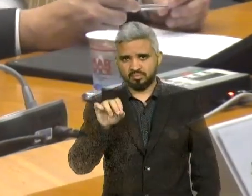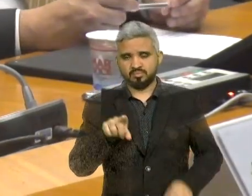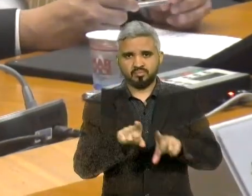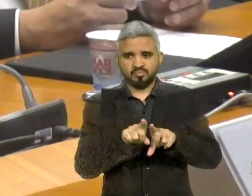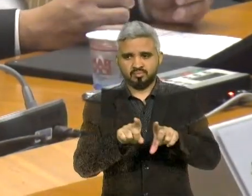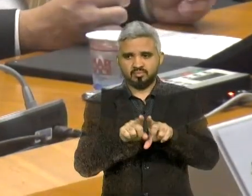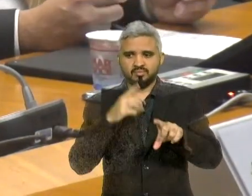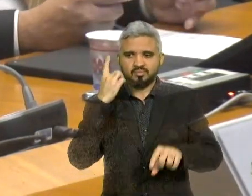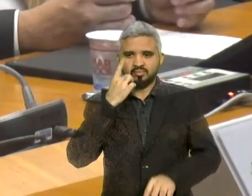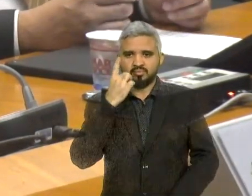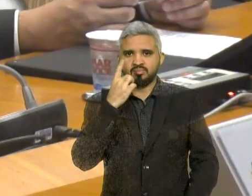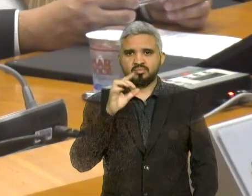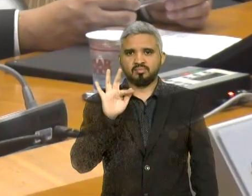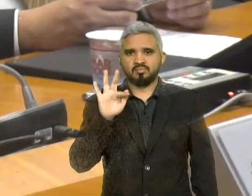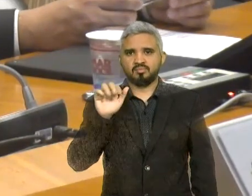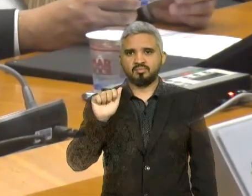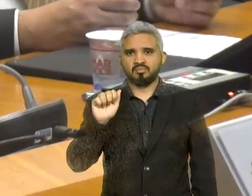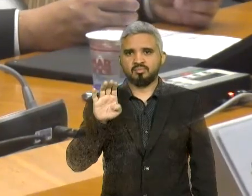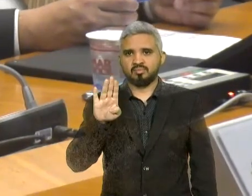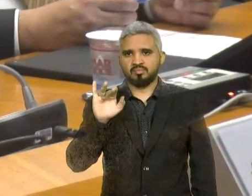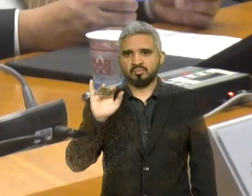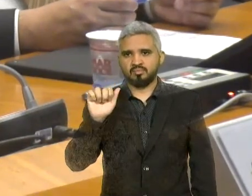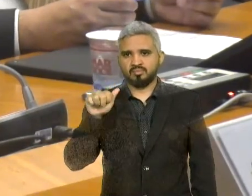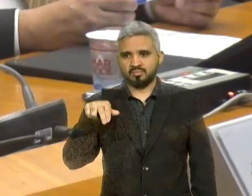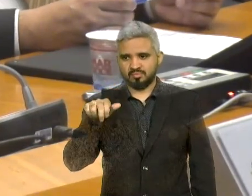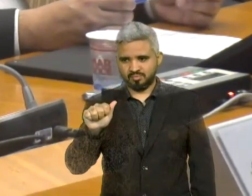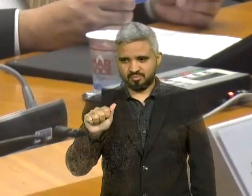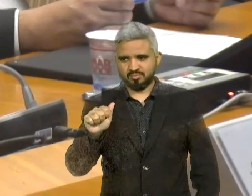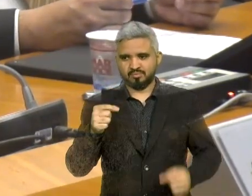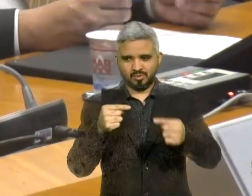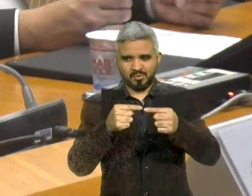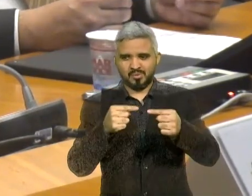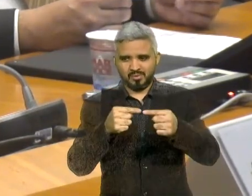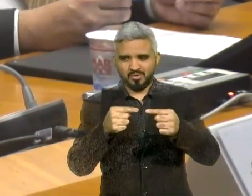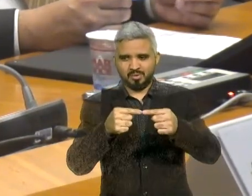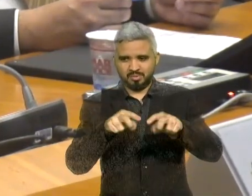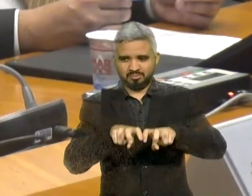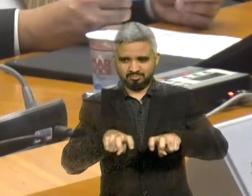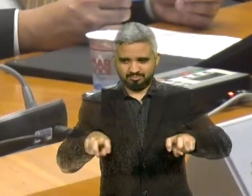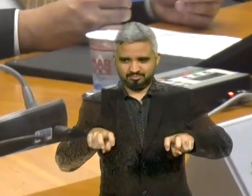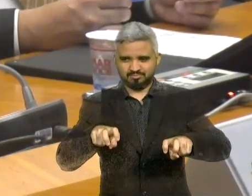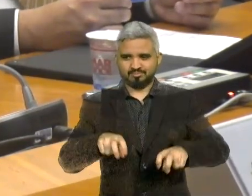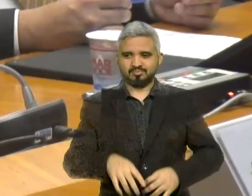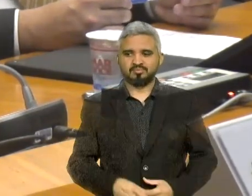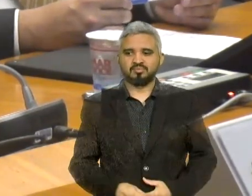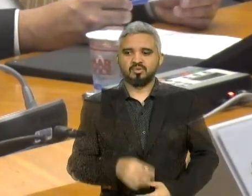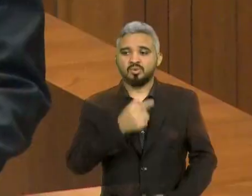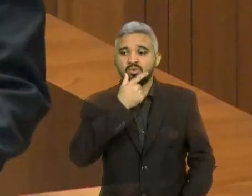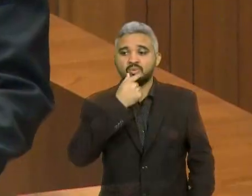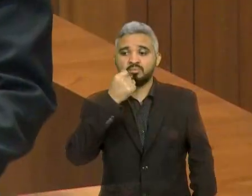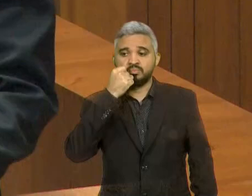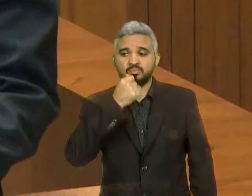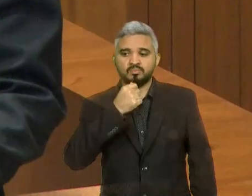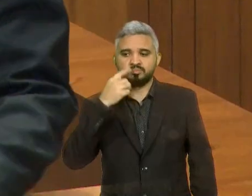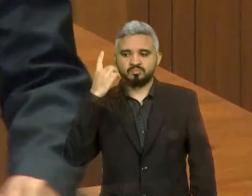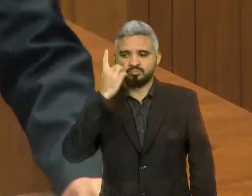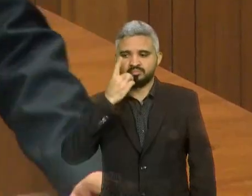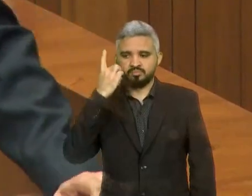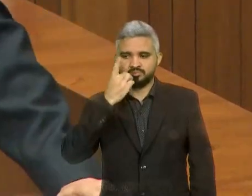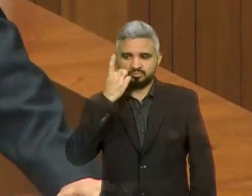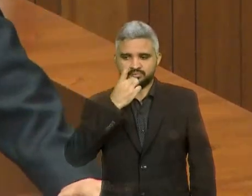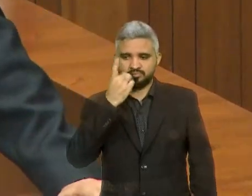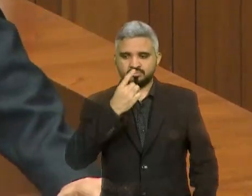muito bem a mesa da casa, né? Senhores deputados, senhoras deputadas,